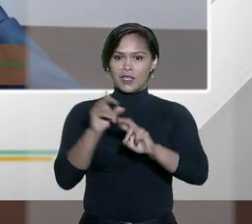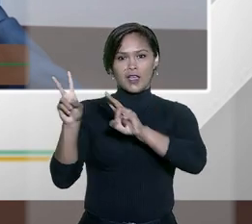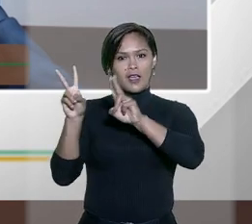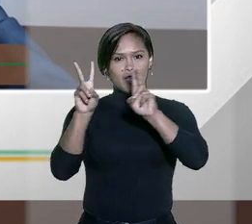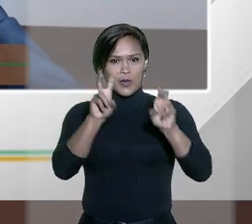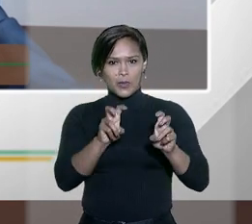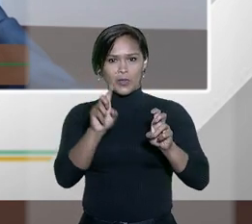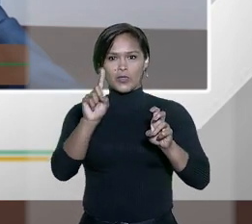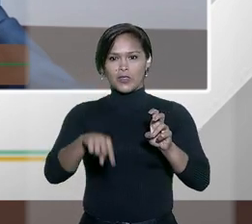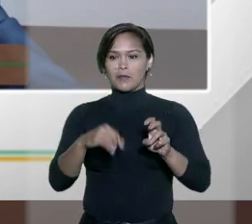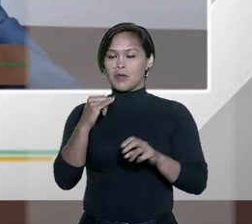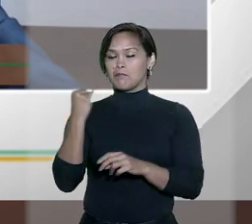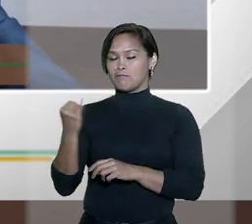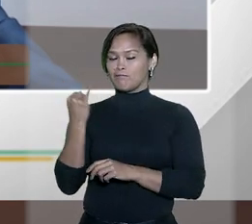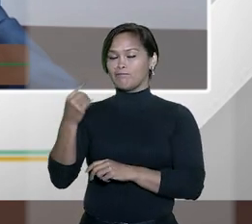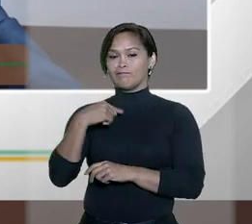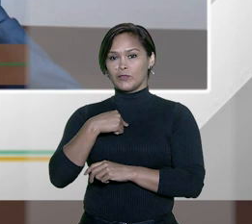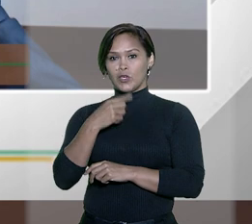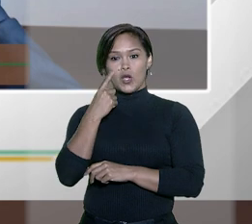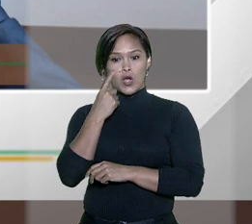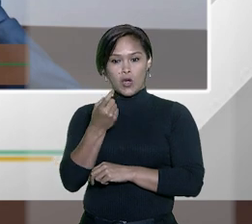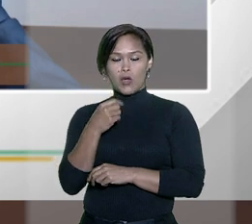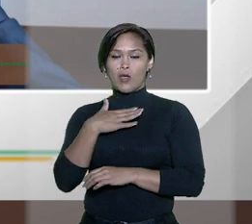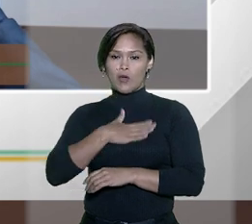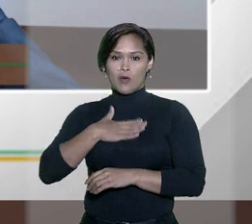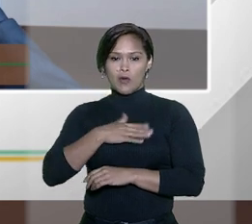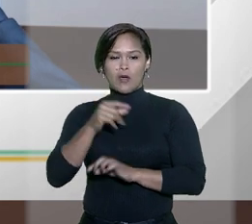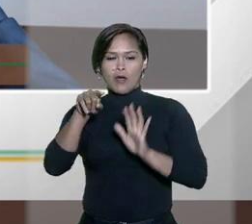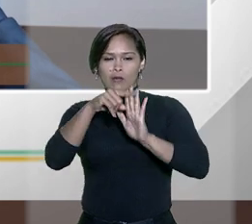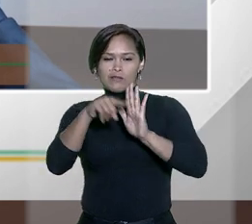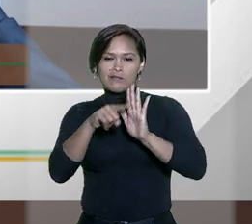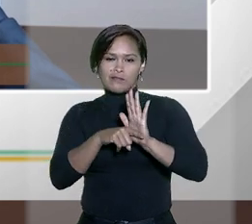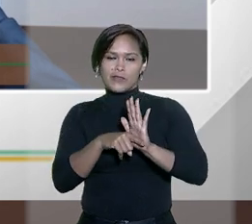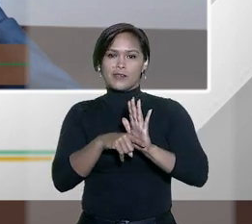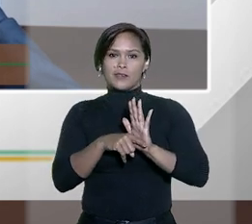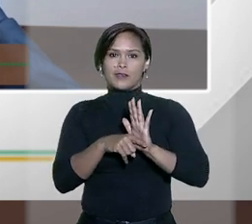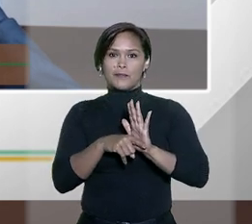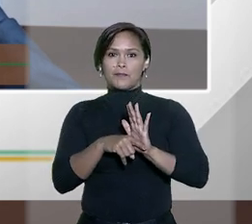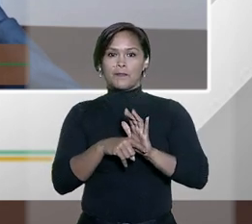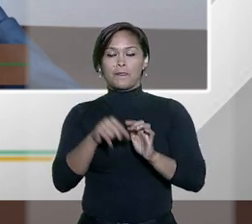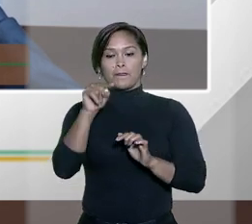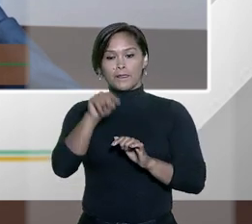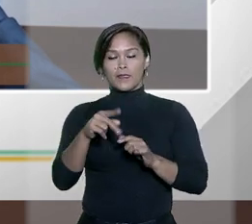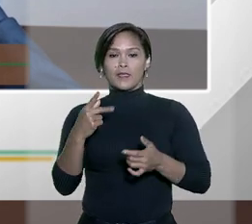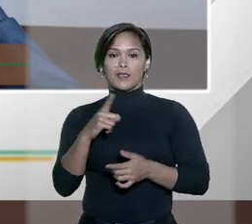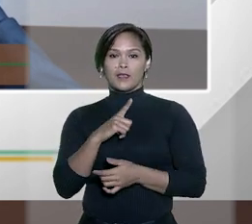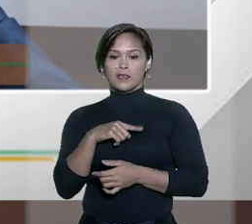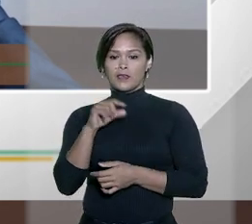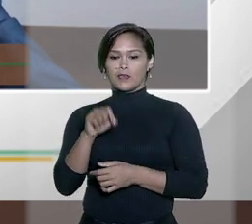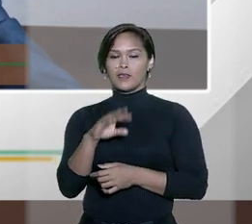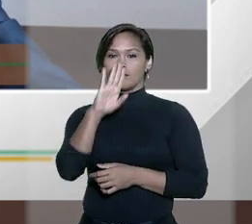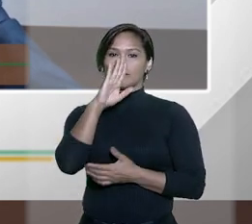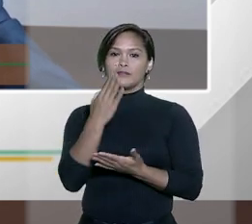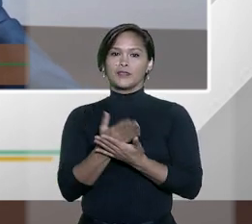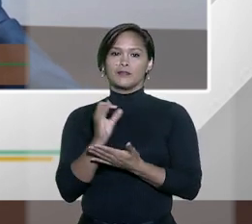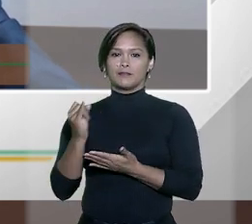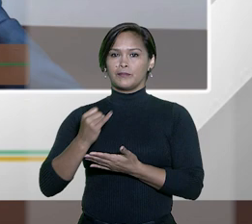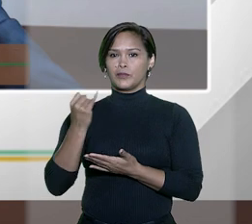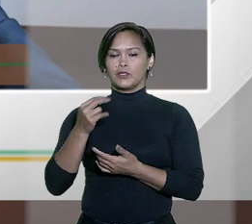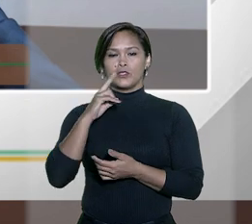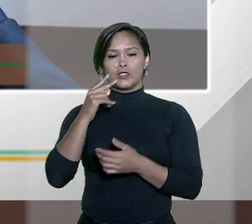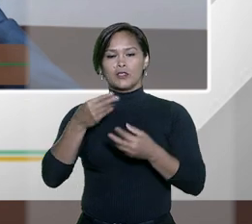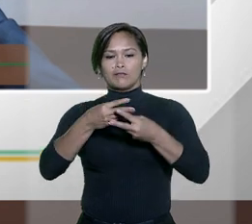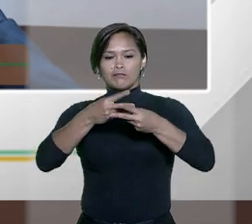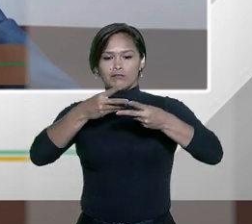que me importa muito, me interessa muito por vários motivos. E aqui, eu creio que é muito importante a